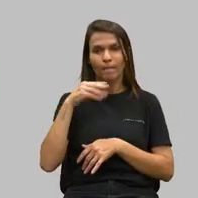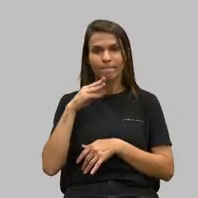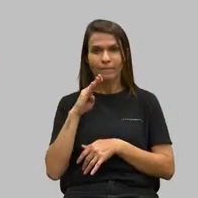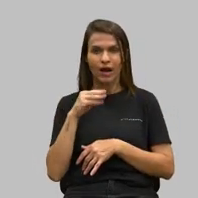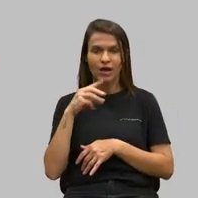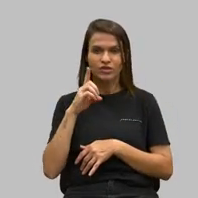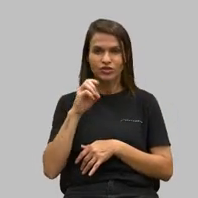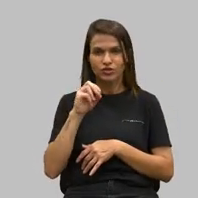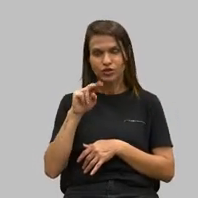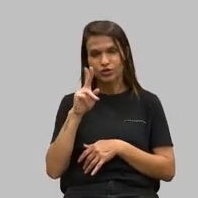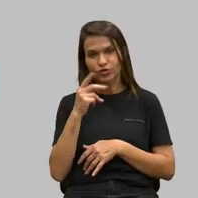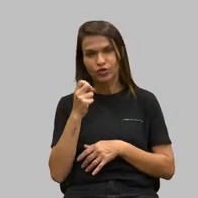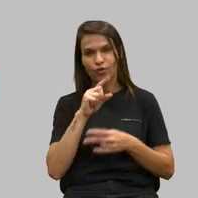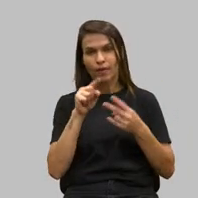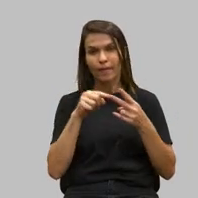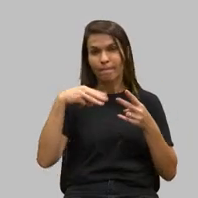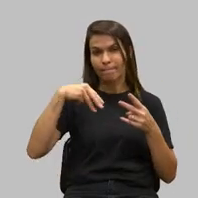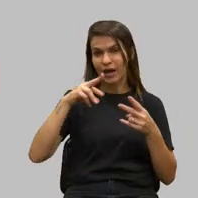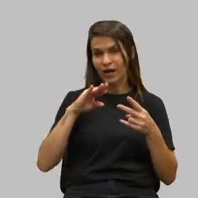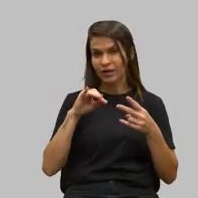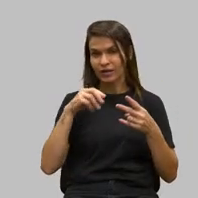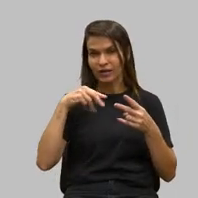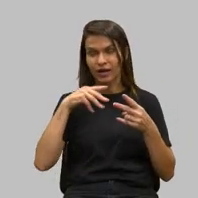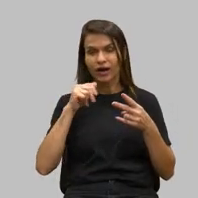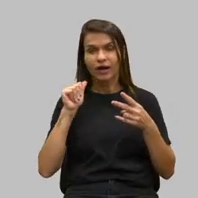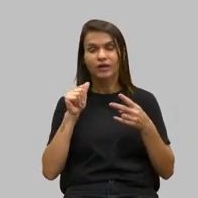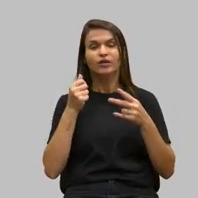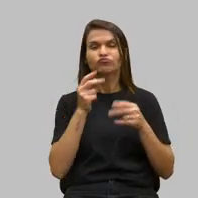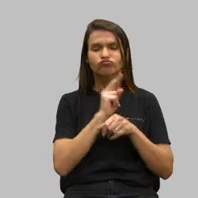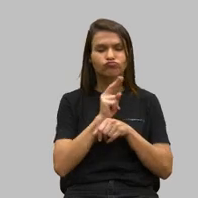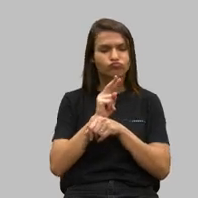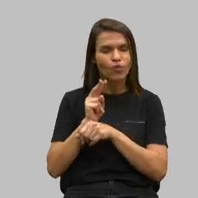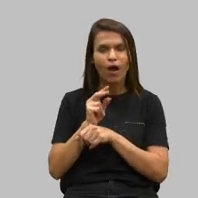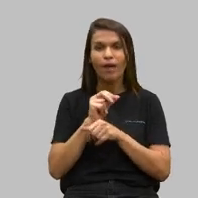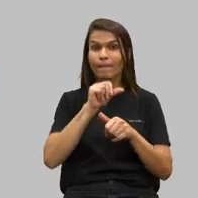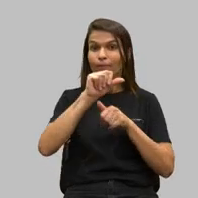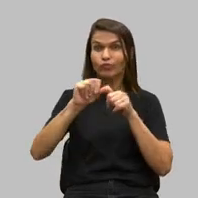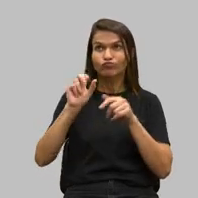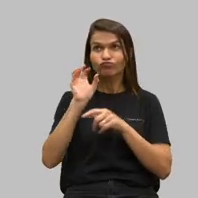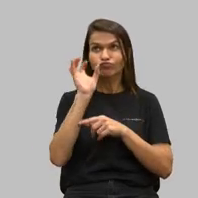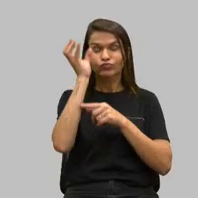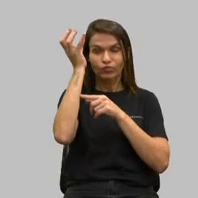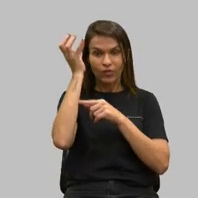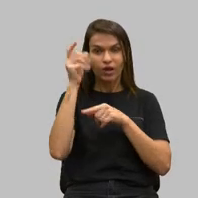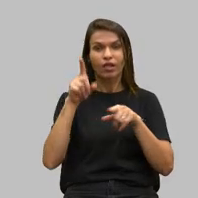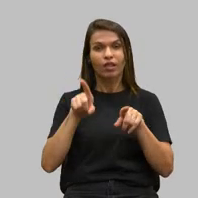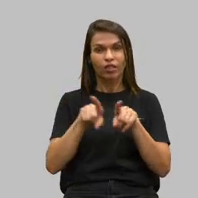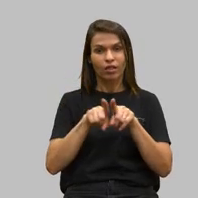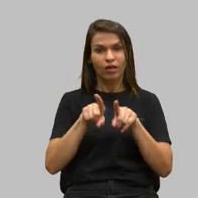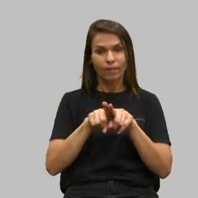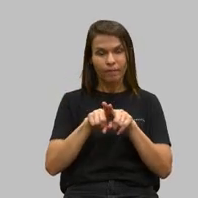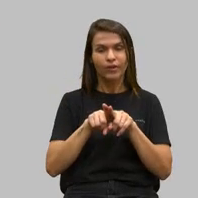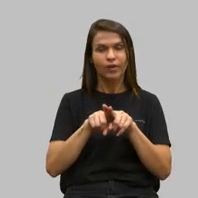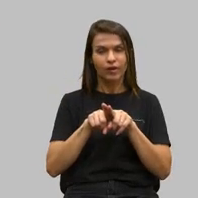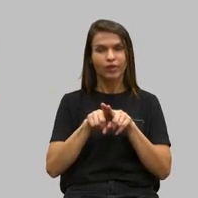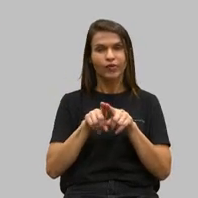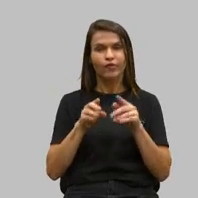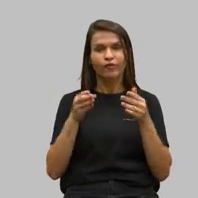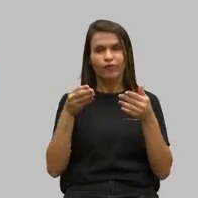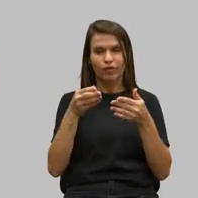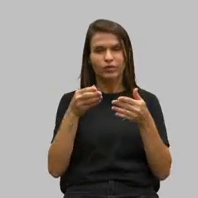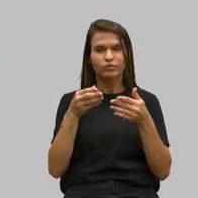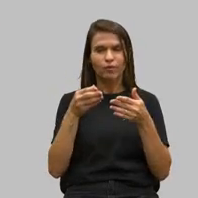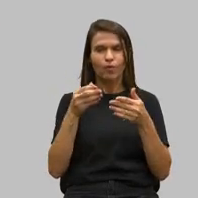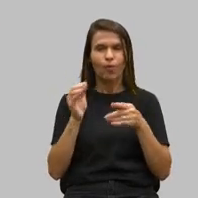agora fazendo uma vigilância de verdade relacionada às mudanças climáticas, mas também em relação à reparação do que aconteceu